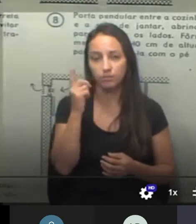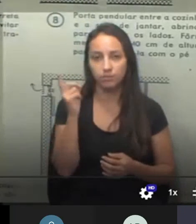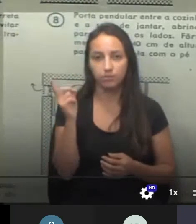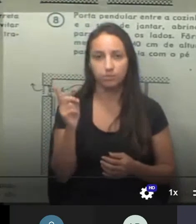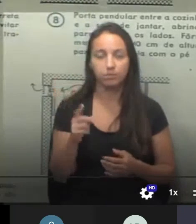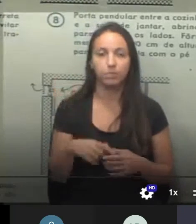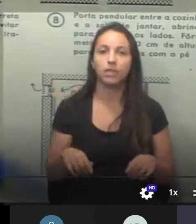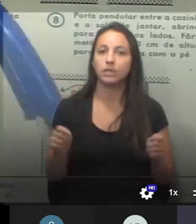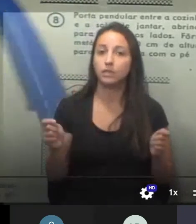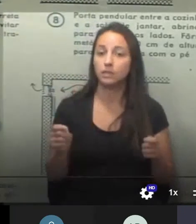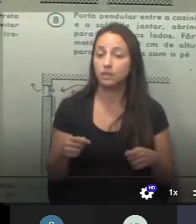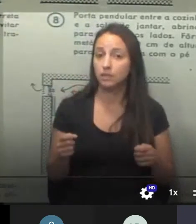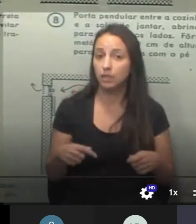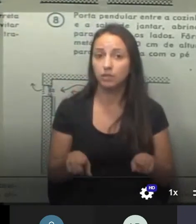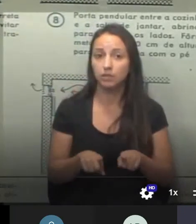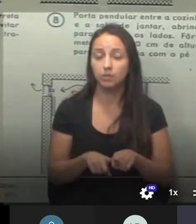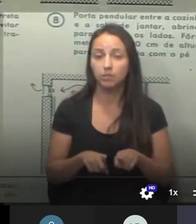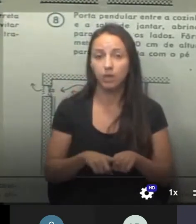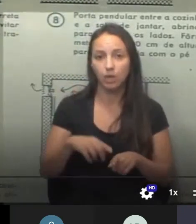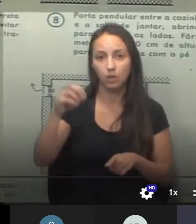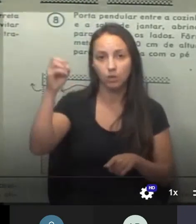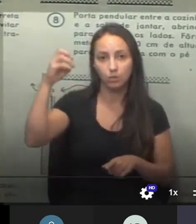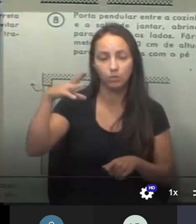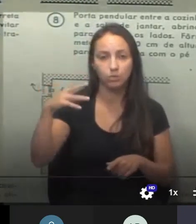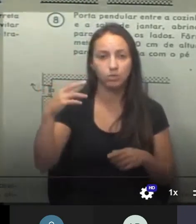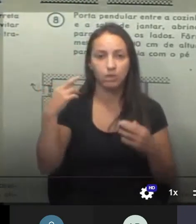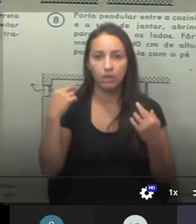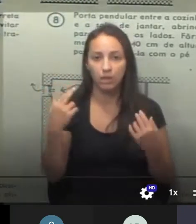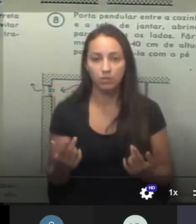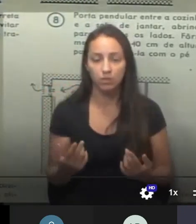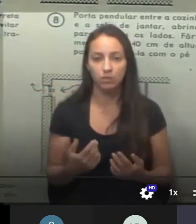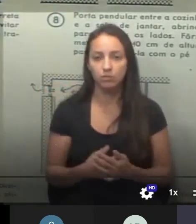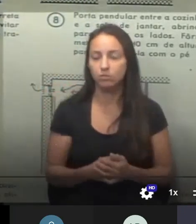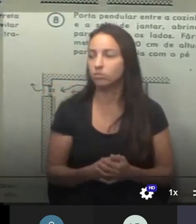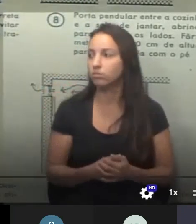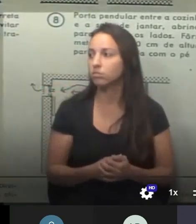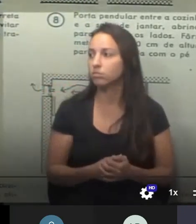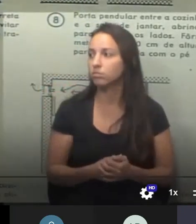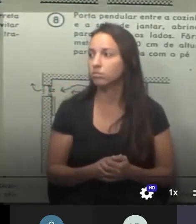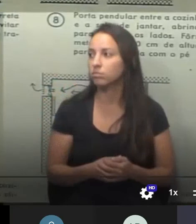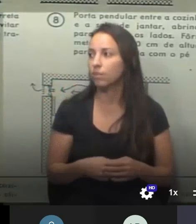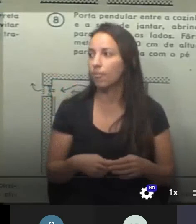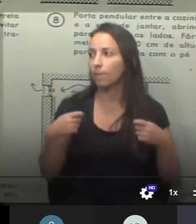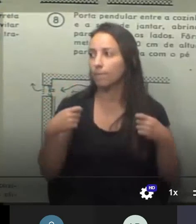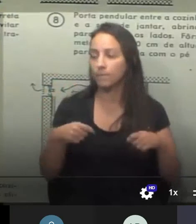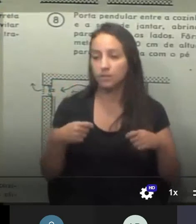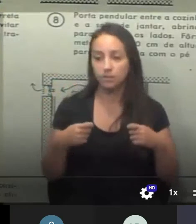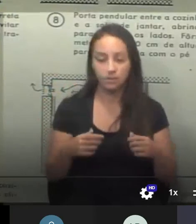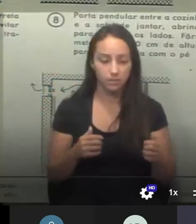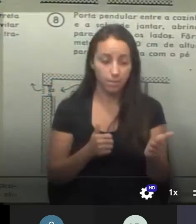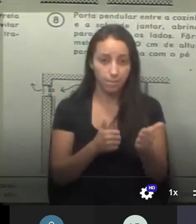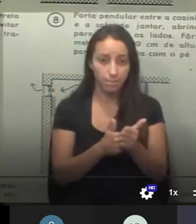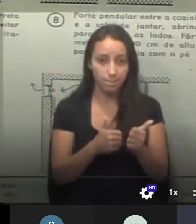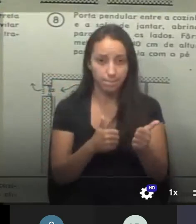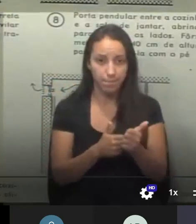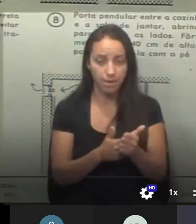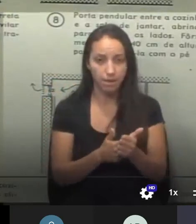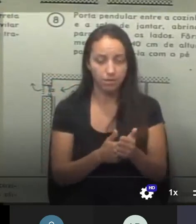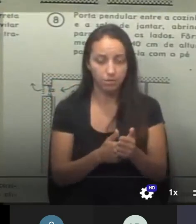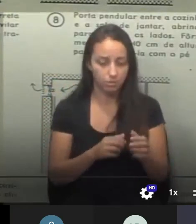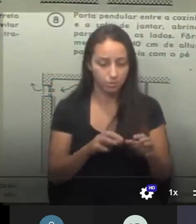mas podemos pensar sobre isso, inclusive, sobre a iluminação natural. Ela precisa vir de uma fonte próxima aqui de onde